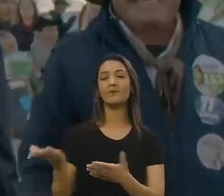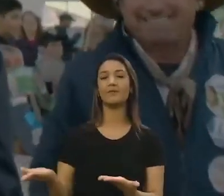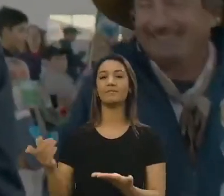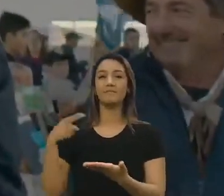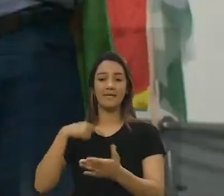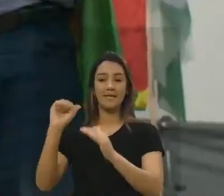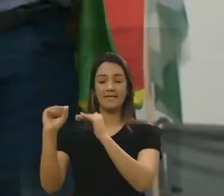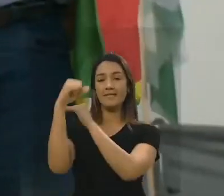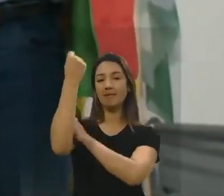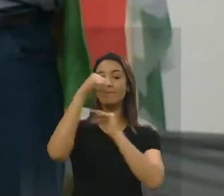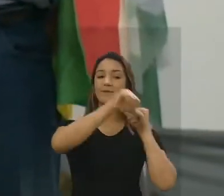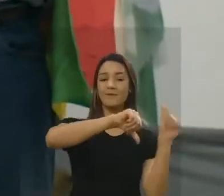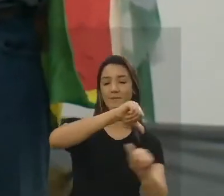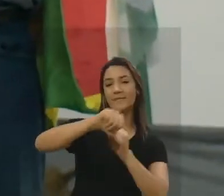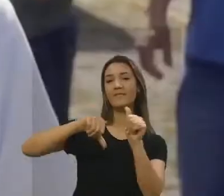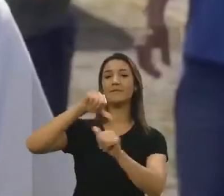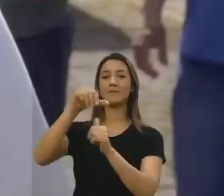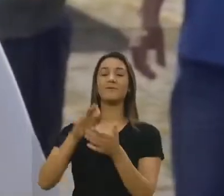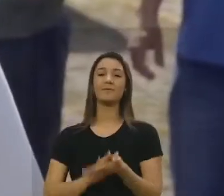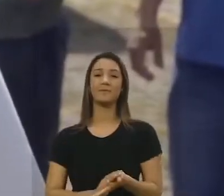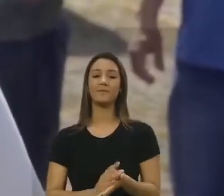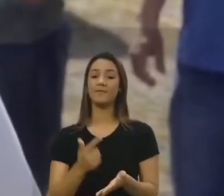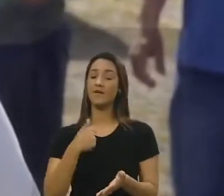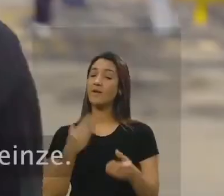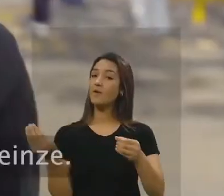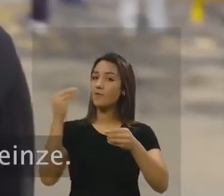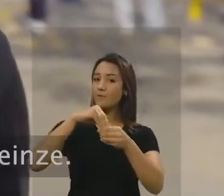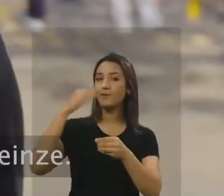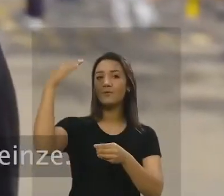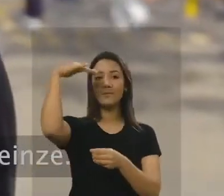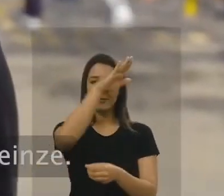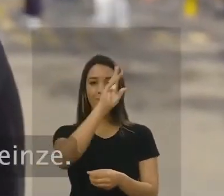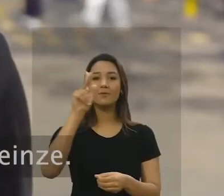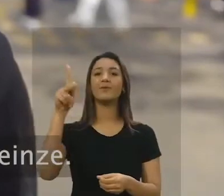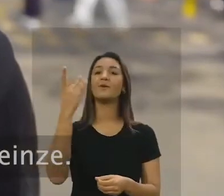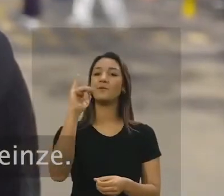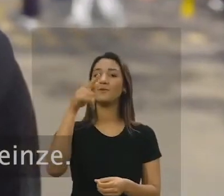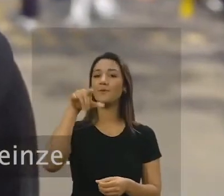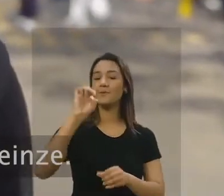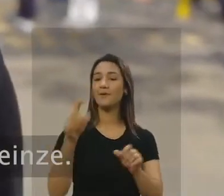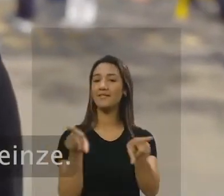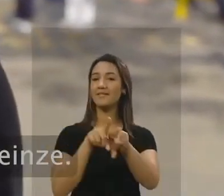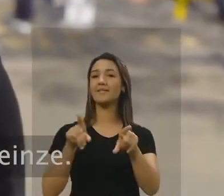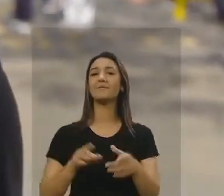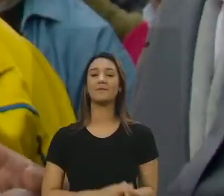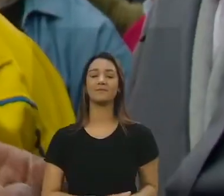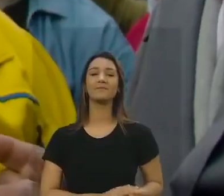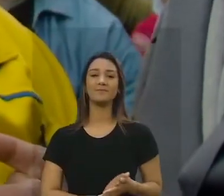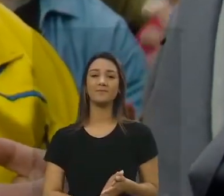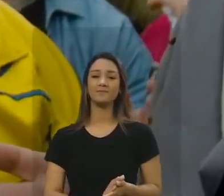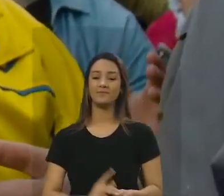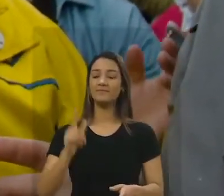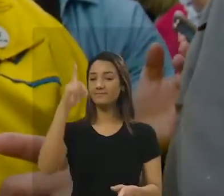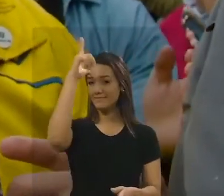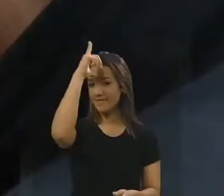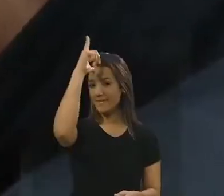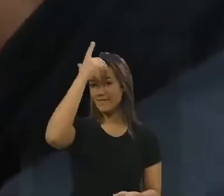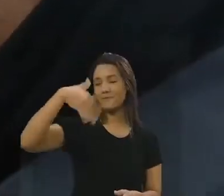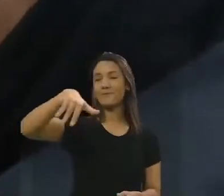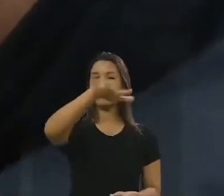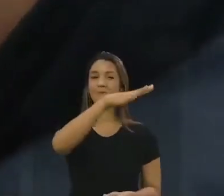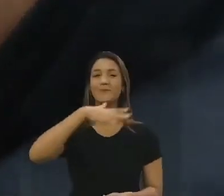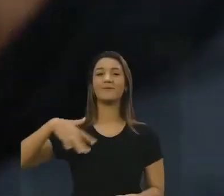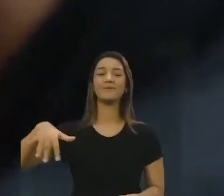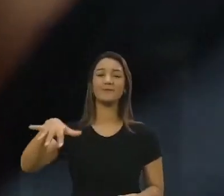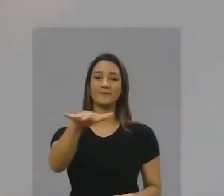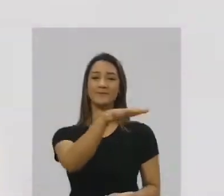tem força pra transformar. Eu sou Raiz. Eu sou Raiz, sou Bolsonaro e sou Raiz. É o alemão do